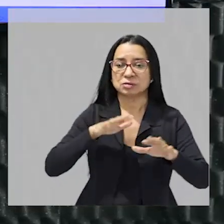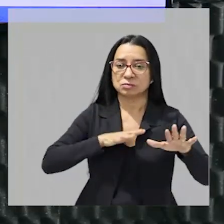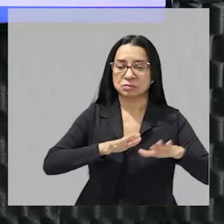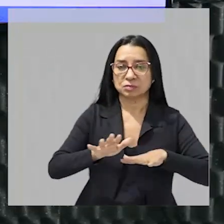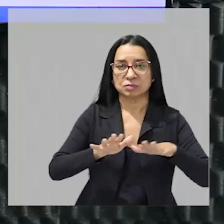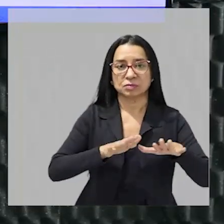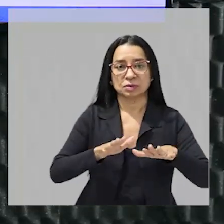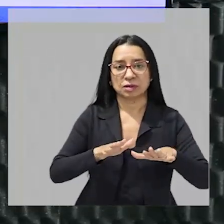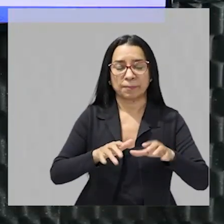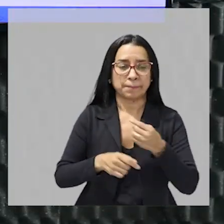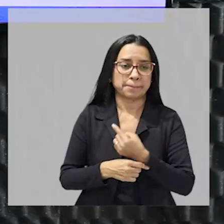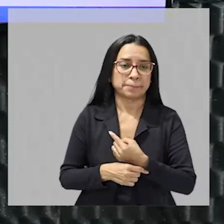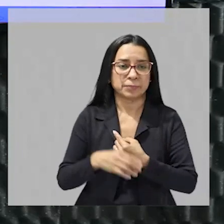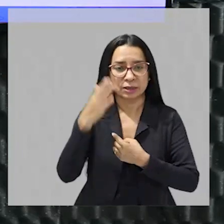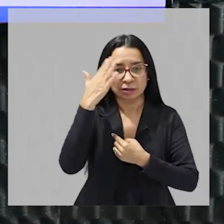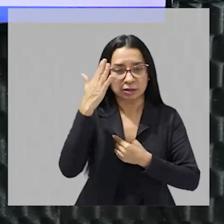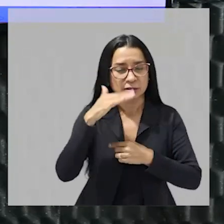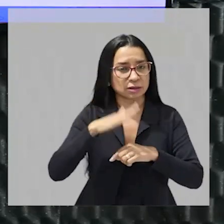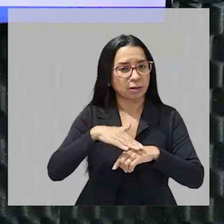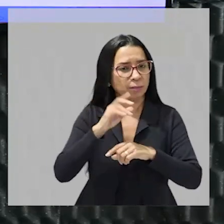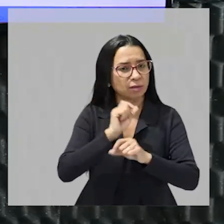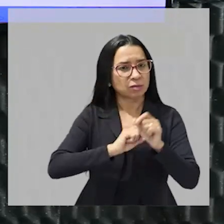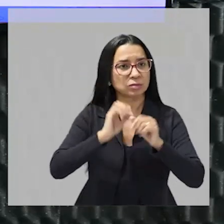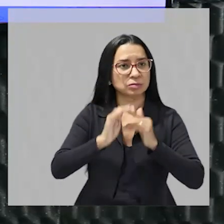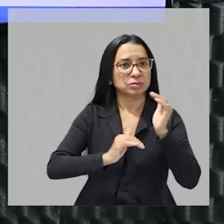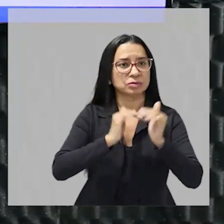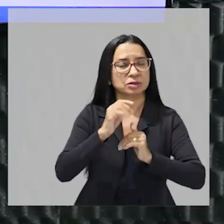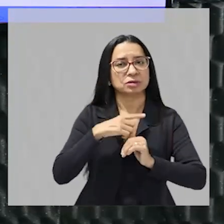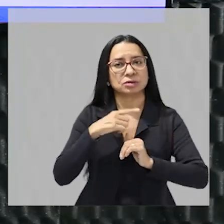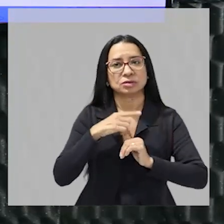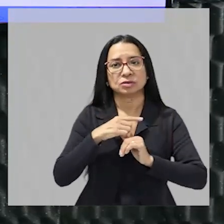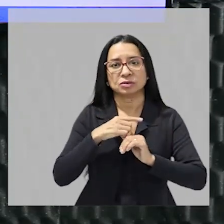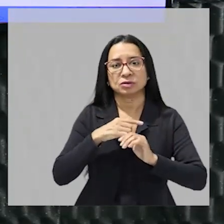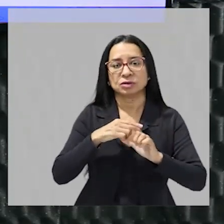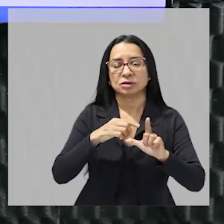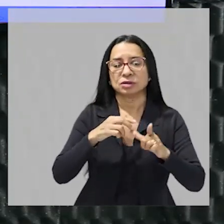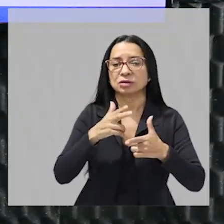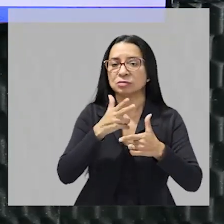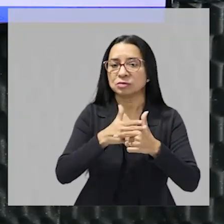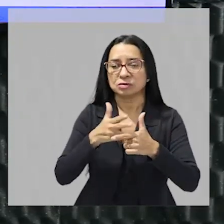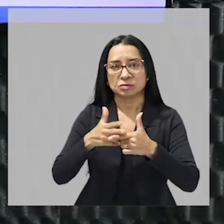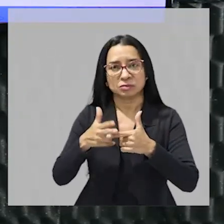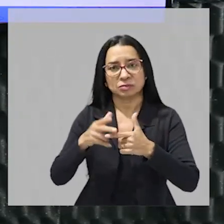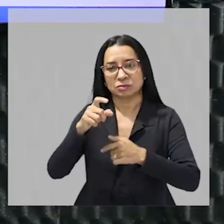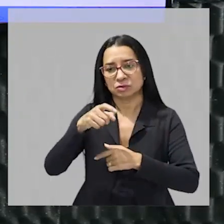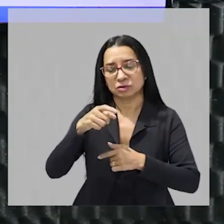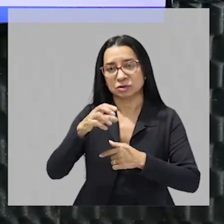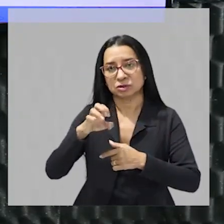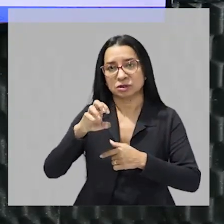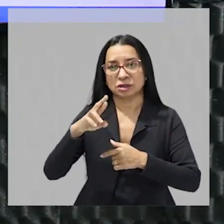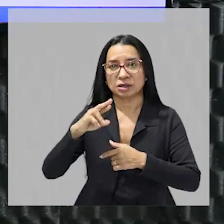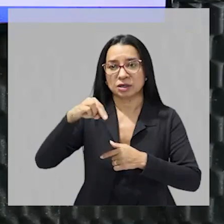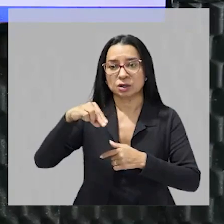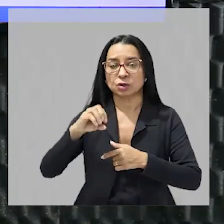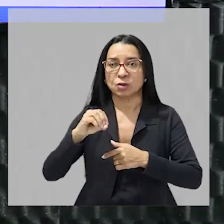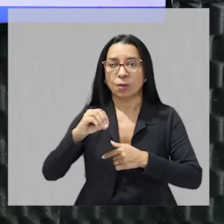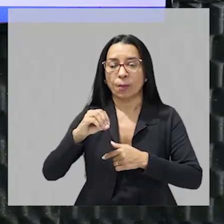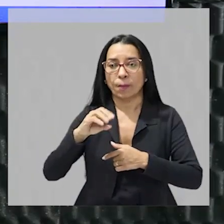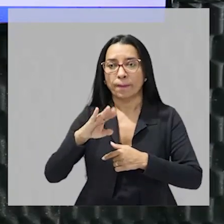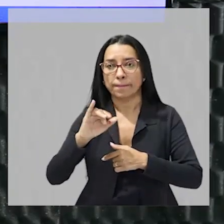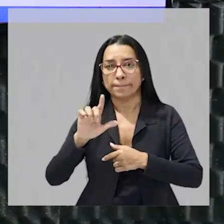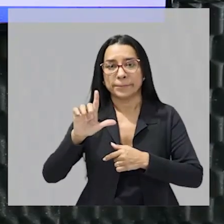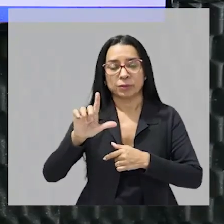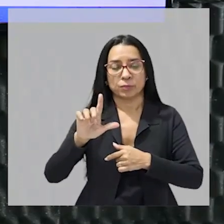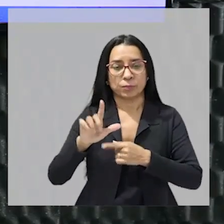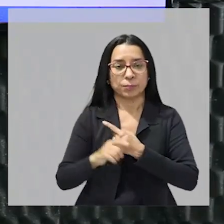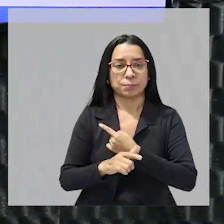dicasinha, abre aspas, para entender melhor esse processo, tem uma série muito bacana chamada Chernobyl ou Chernobyl, tá? Que fala sobre o acidente nuclear